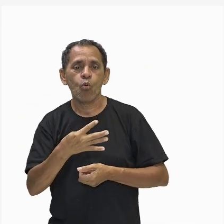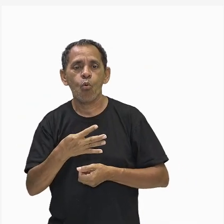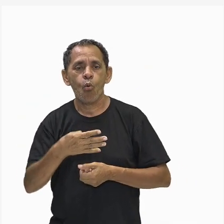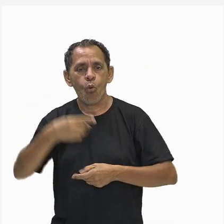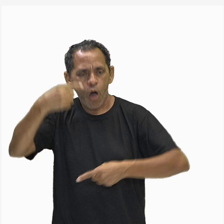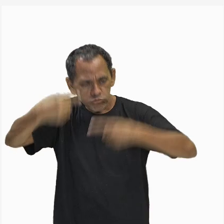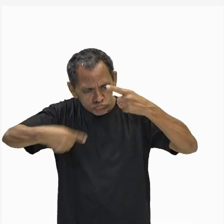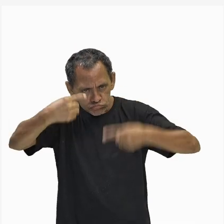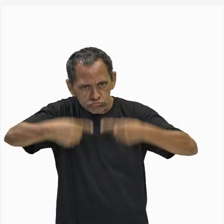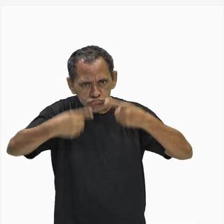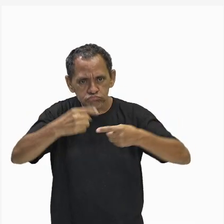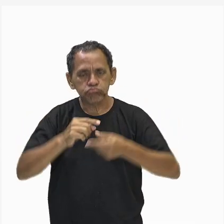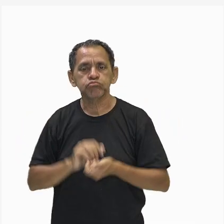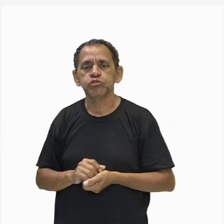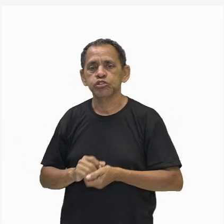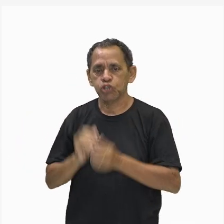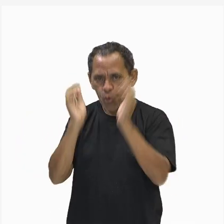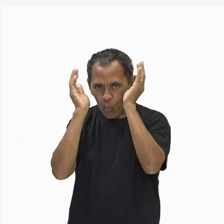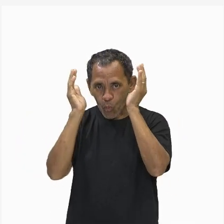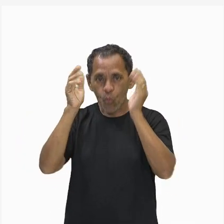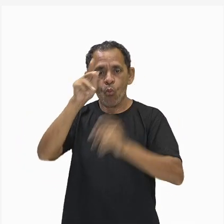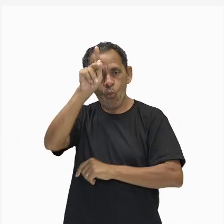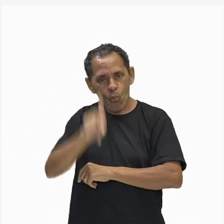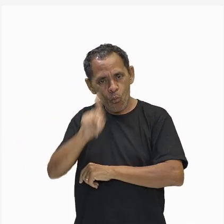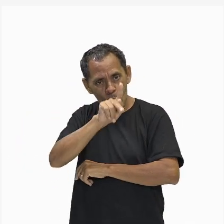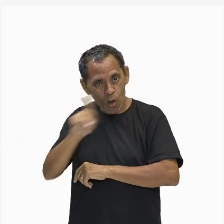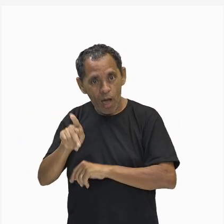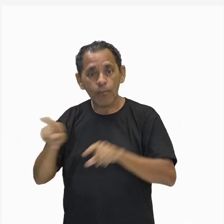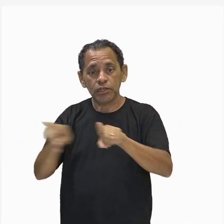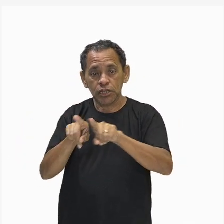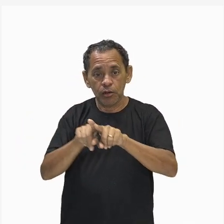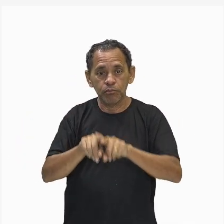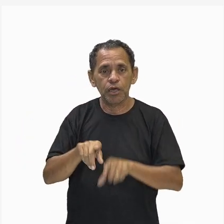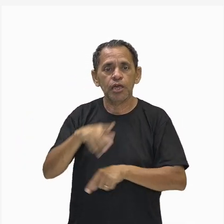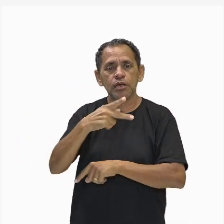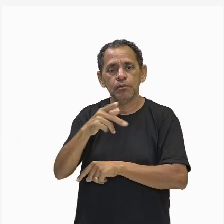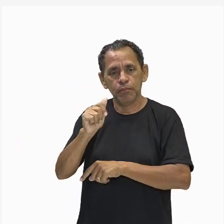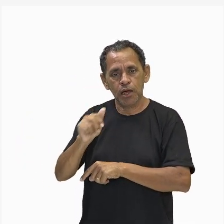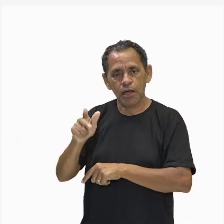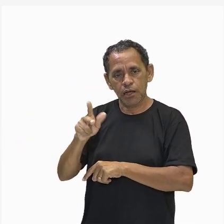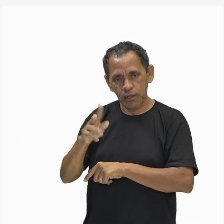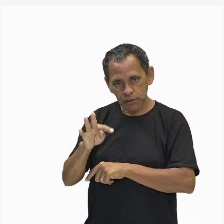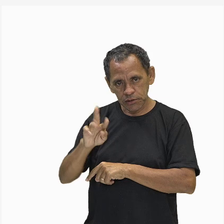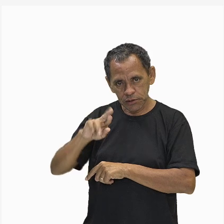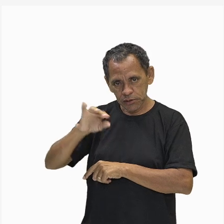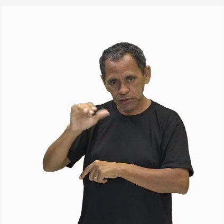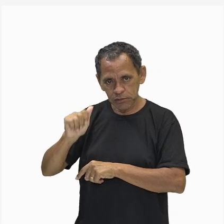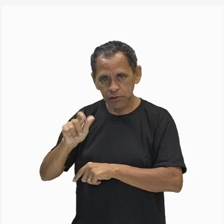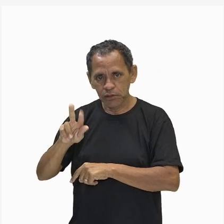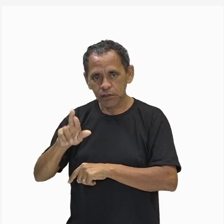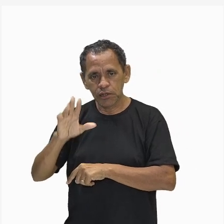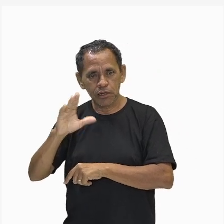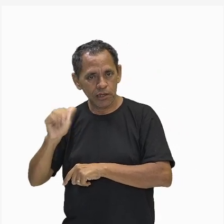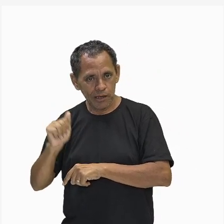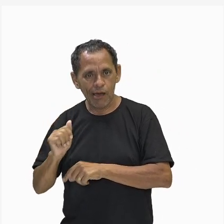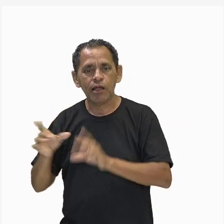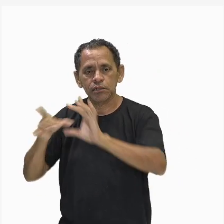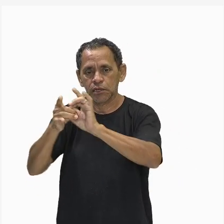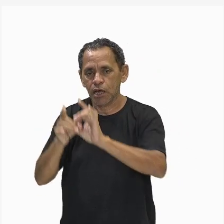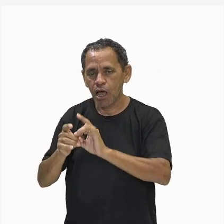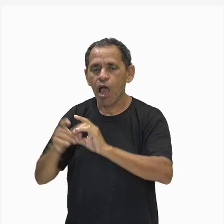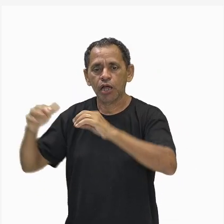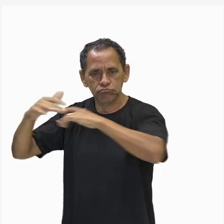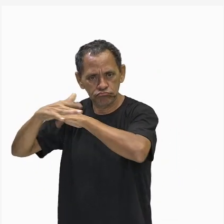do Ocidente, ligado a Roma, e o Patriarca, que era, então, do Oriente, ligado, então, à cidade de Constantinopla, levaram